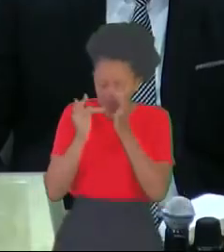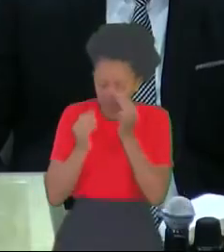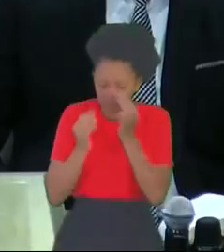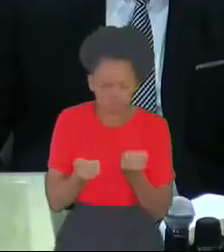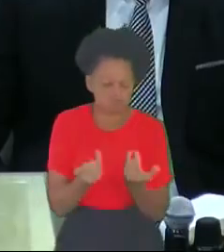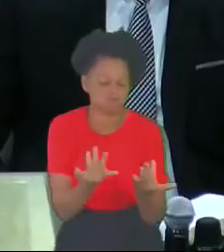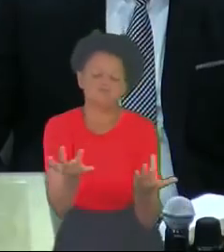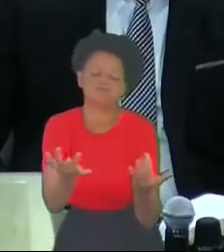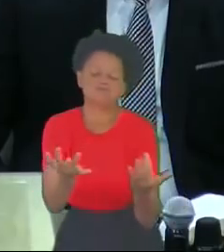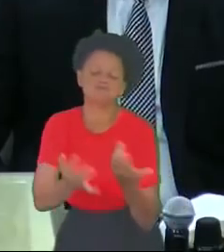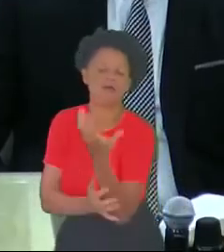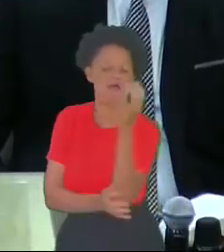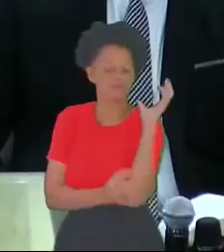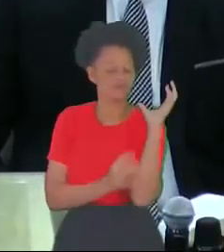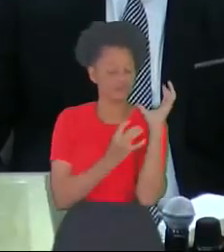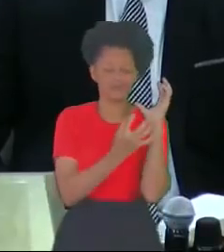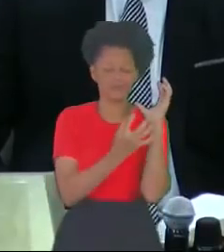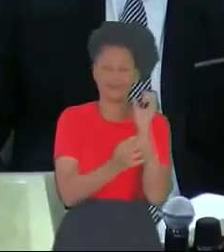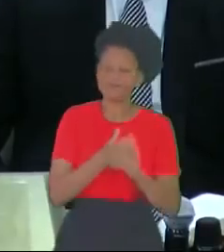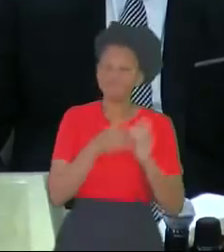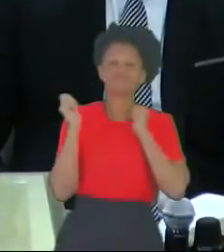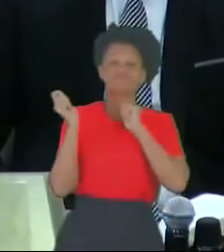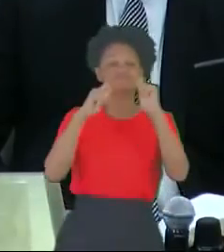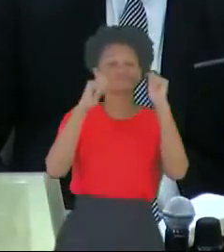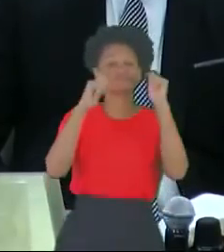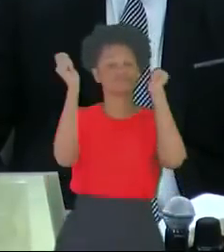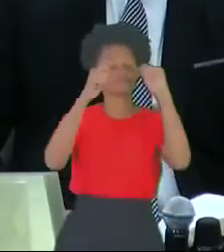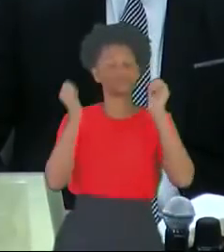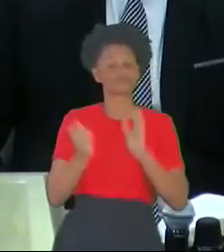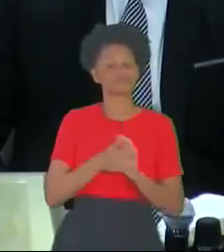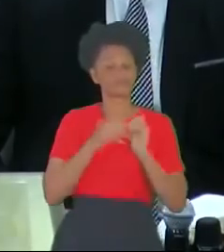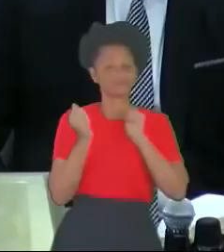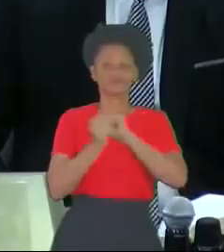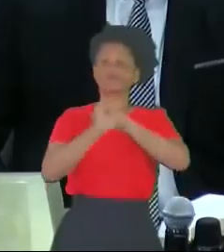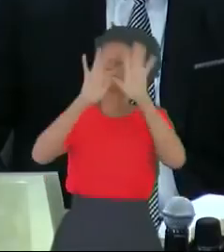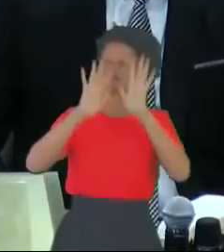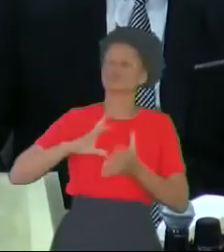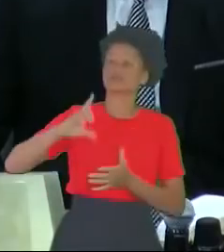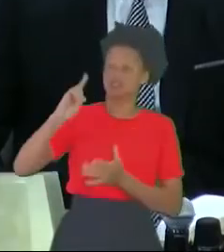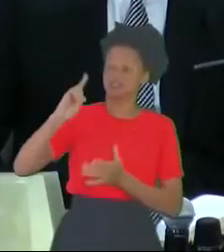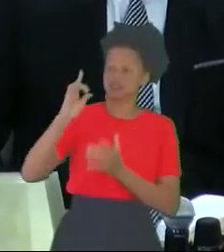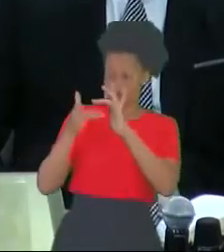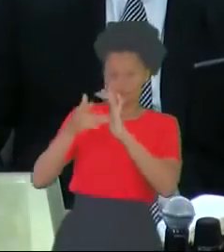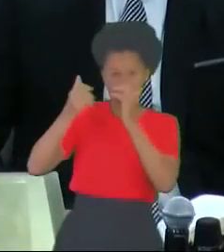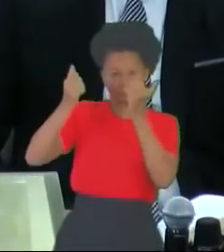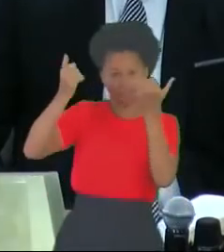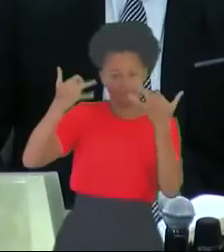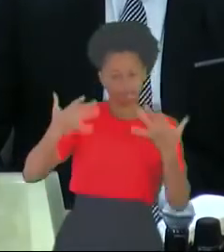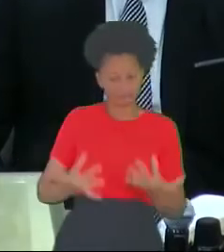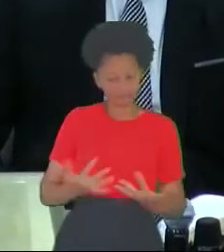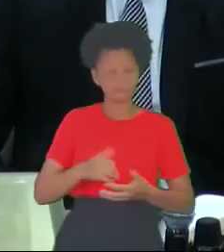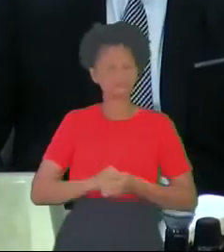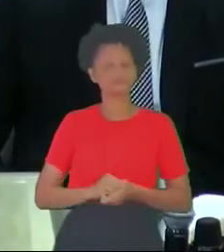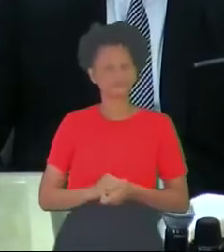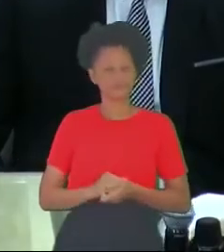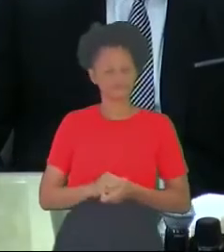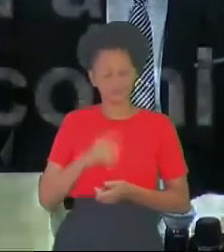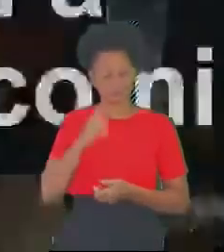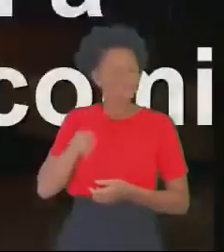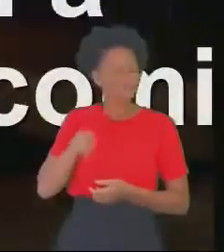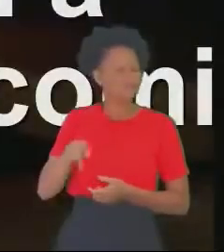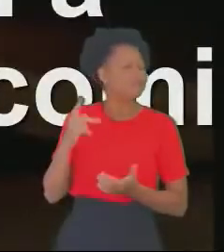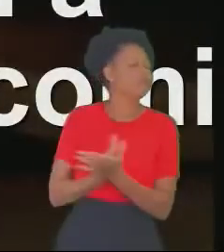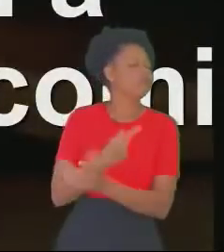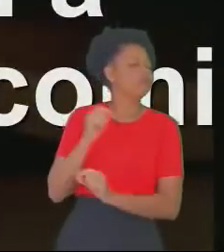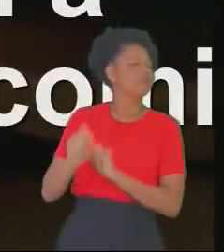Aleluia. Aleluia. Glória a Deus. E ele disse que quando veio, ele disse, foi o que ele fez quando ele